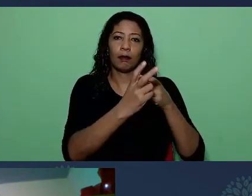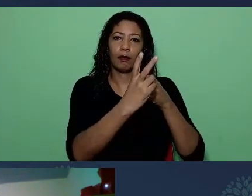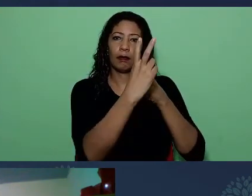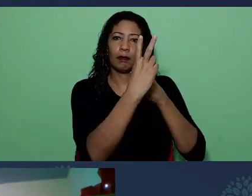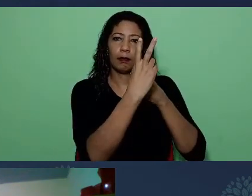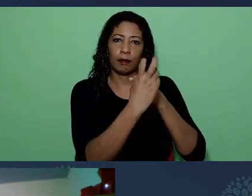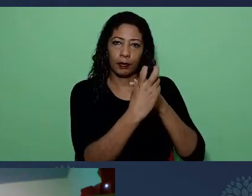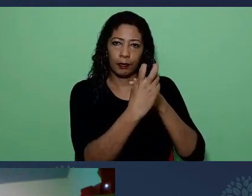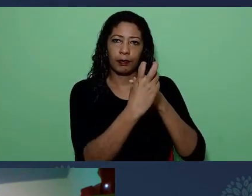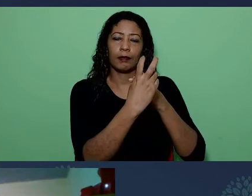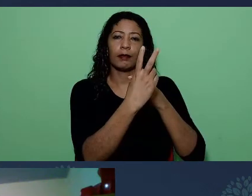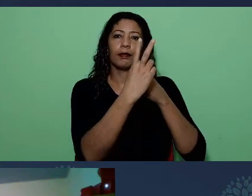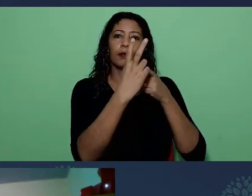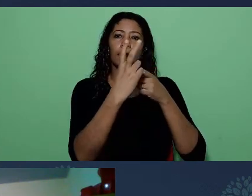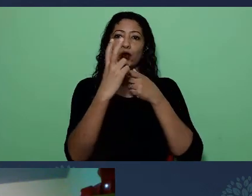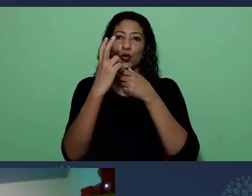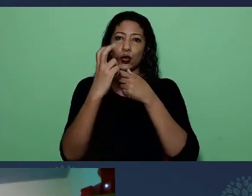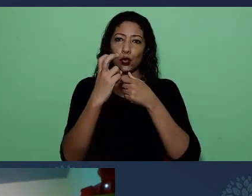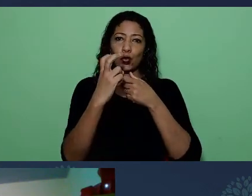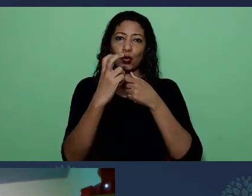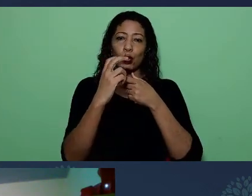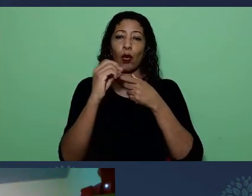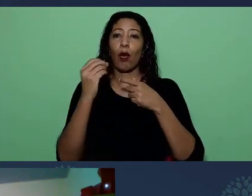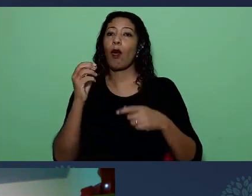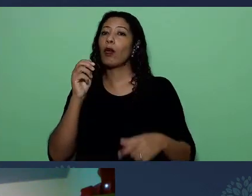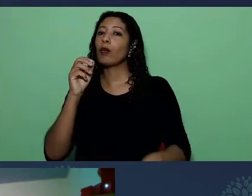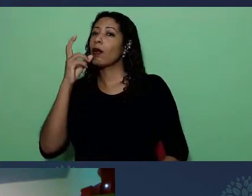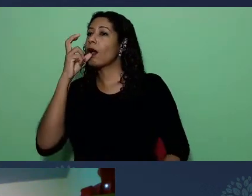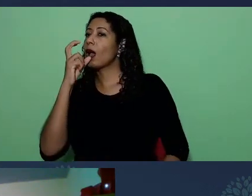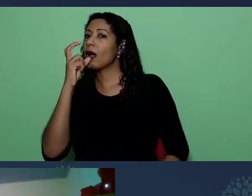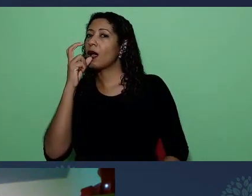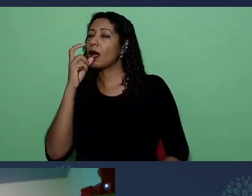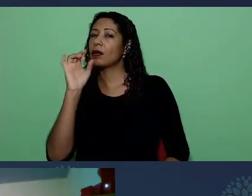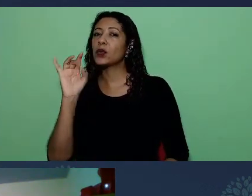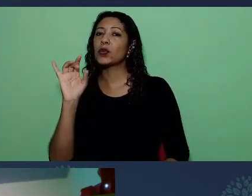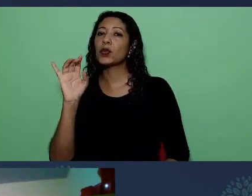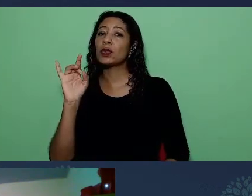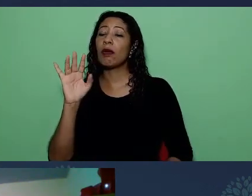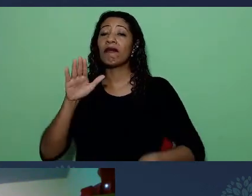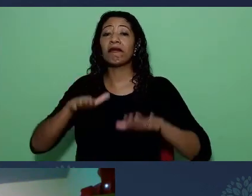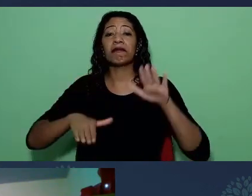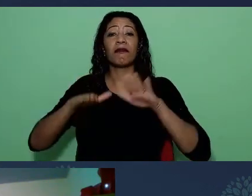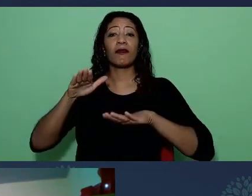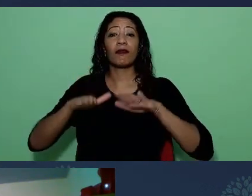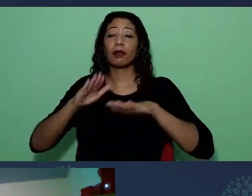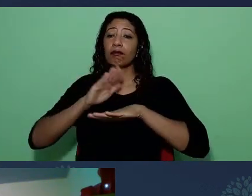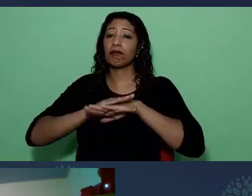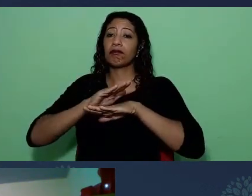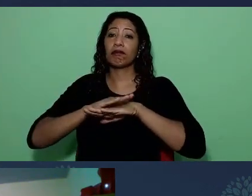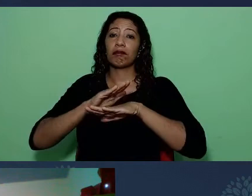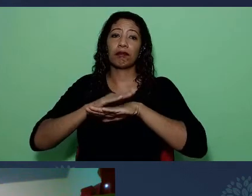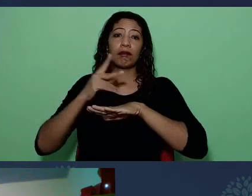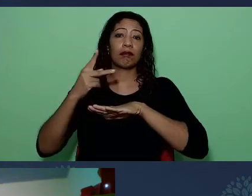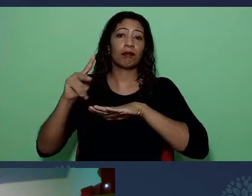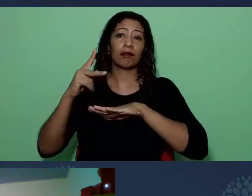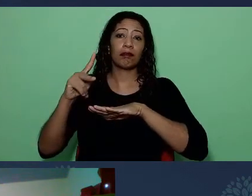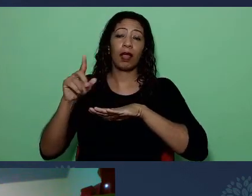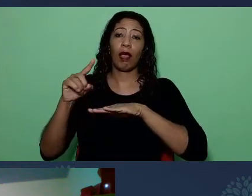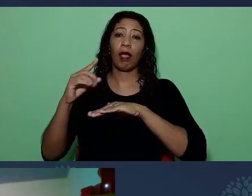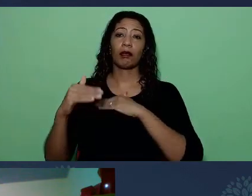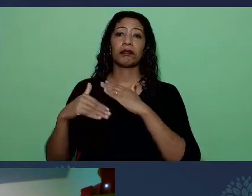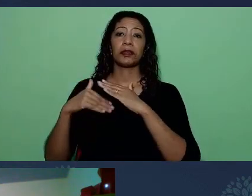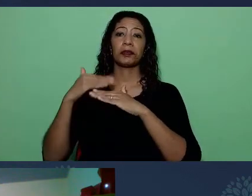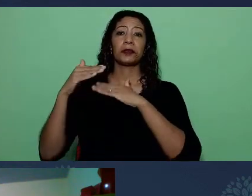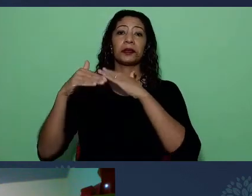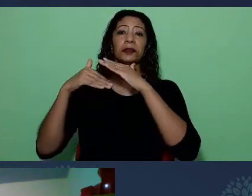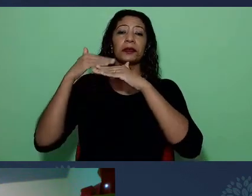pressurizado com espaçador ou sem, dependendo da independência dela, dependência do desempenho